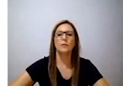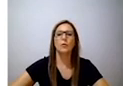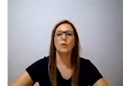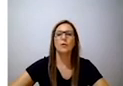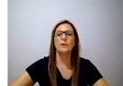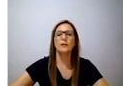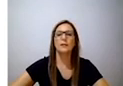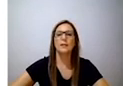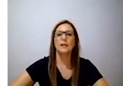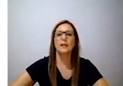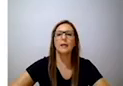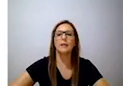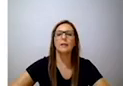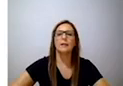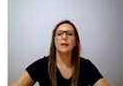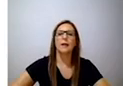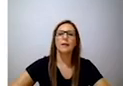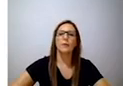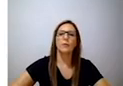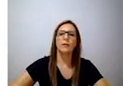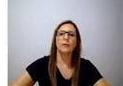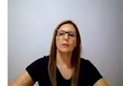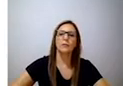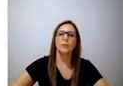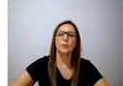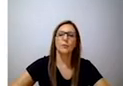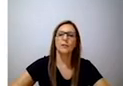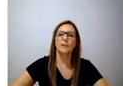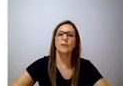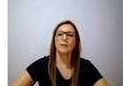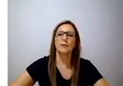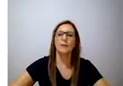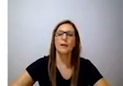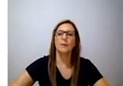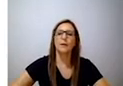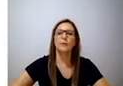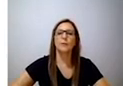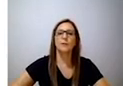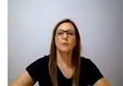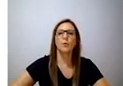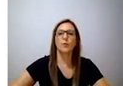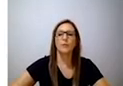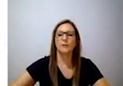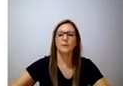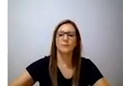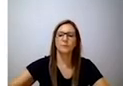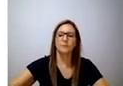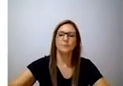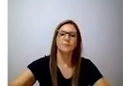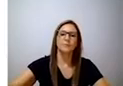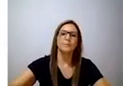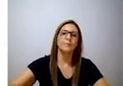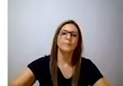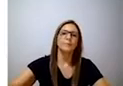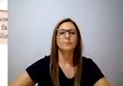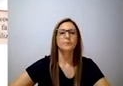formação óssea, a cegueira. Aqui no crânio você pode observar também a má formação óssea.